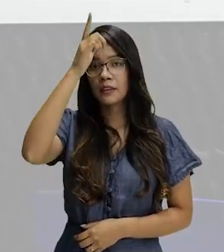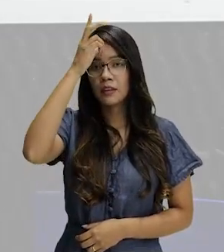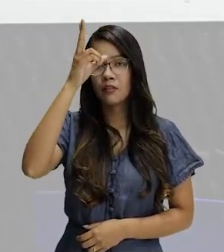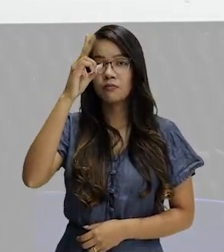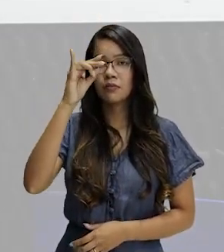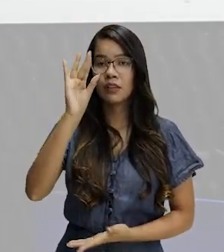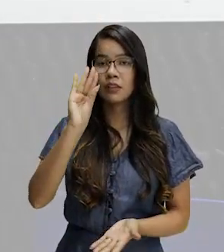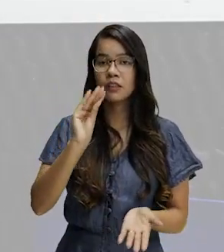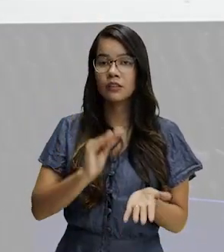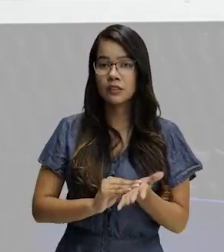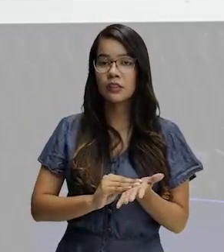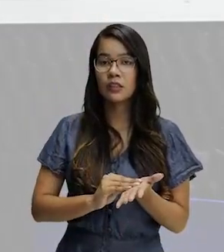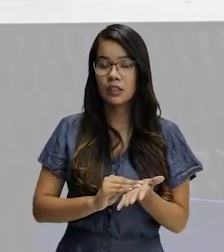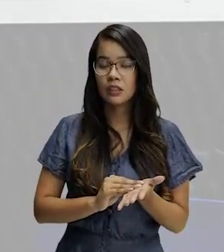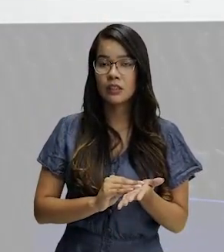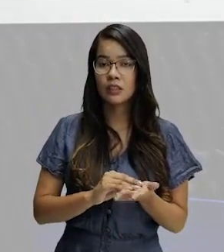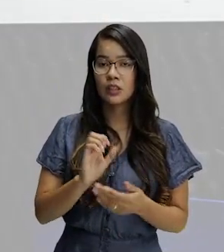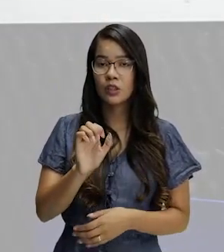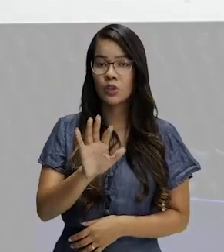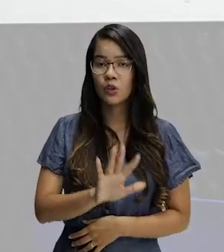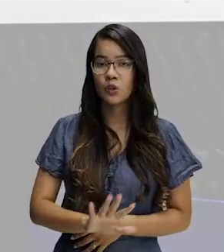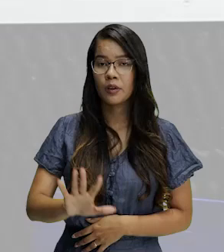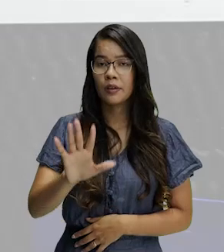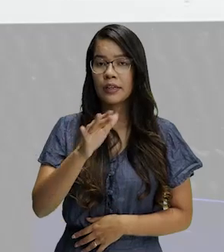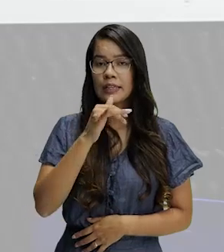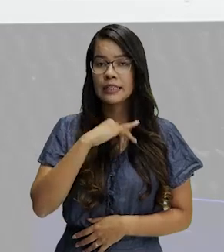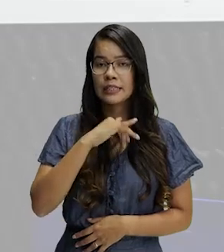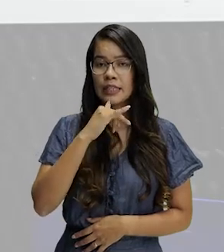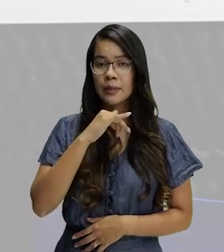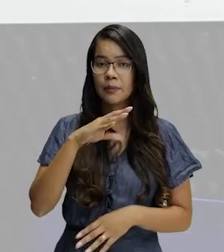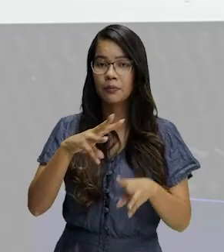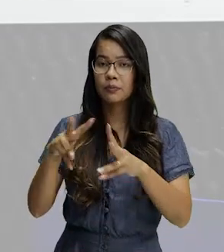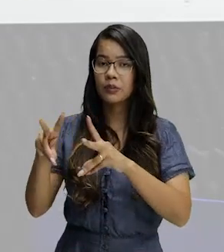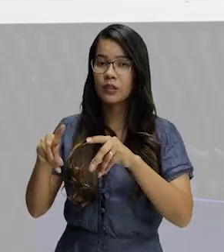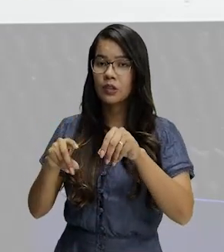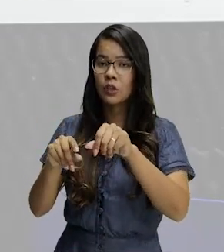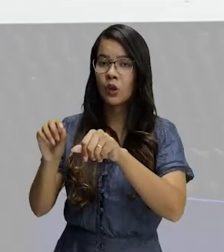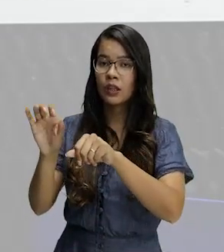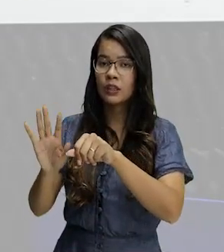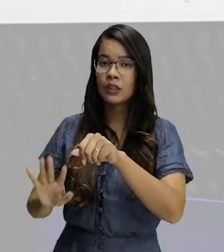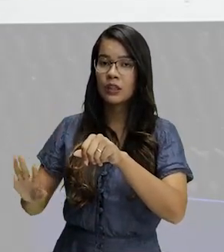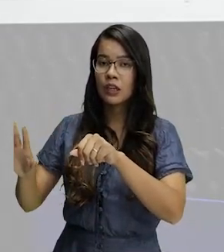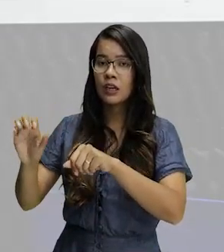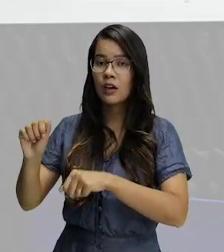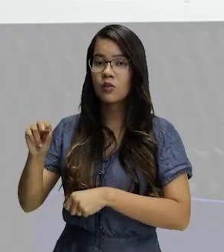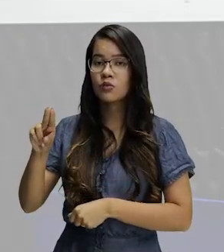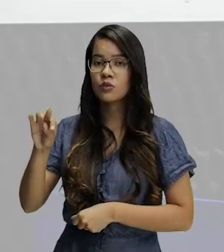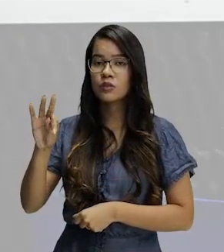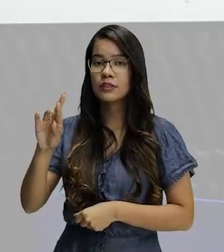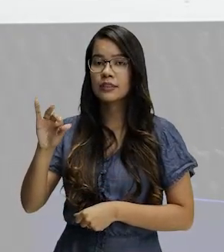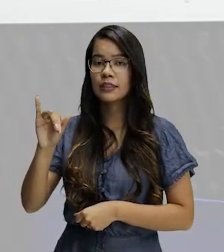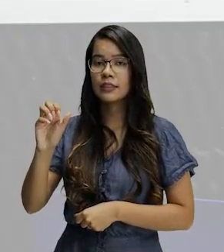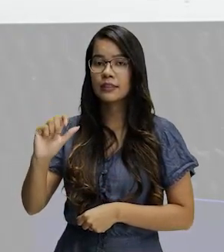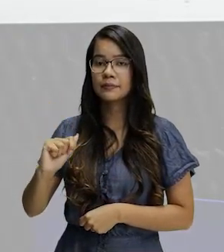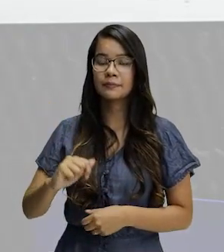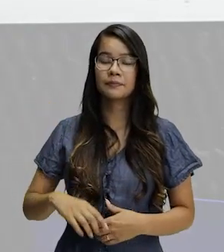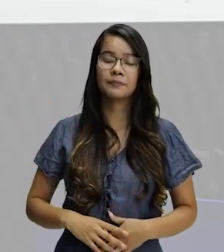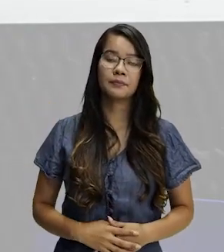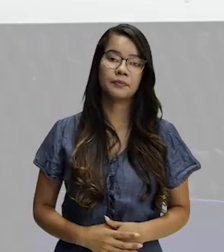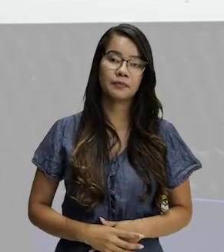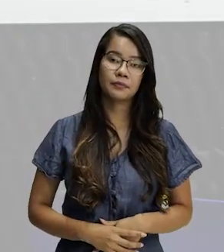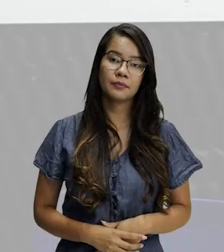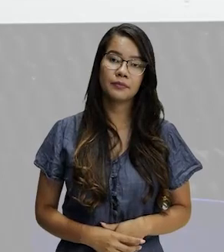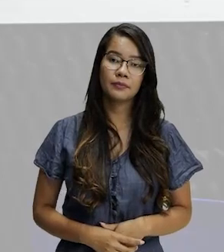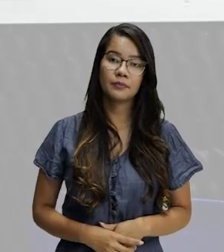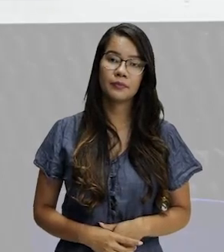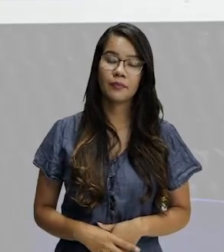Europa, por exemplo, o território da Áustria, um processo chamado de Anschluss.